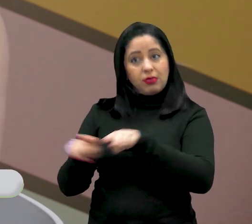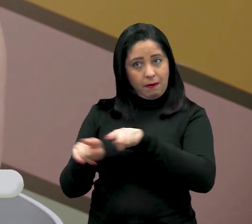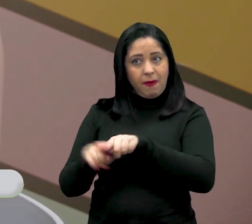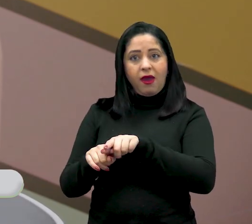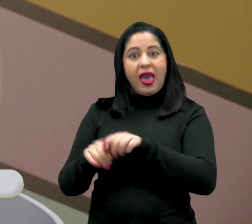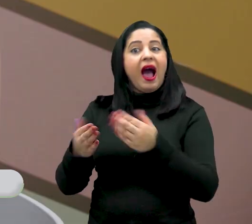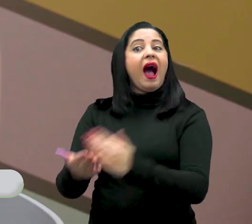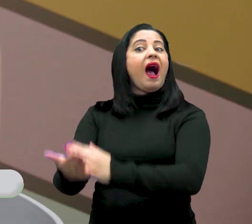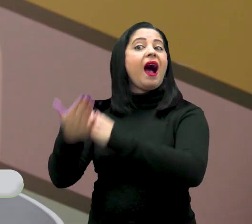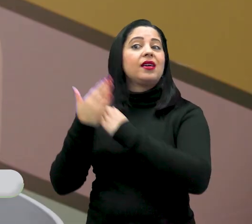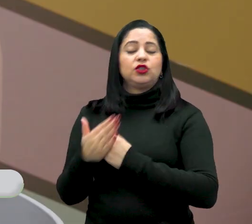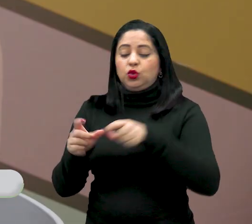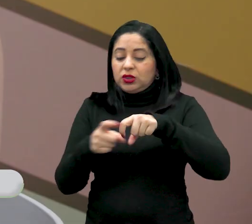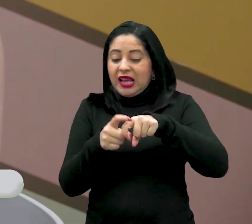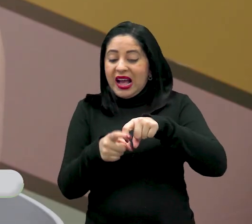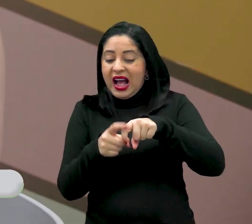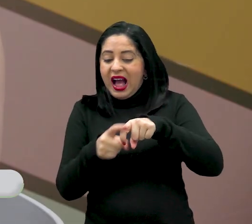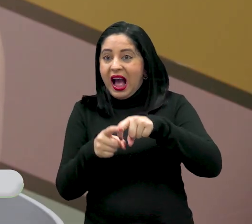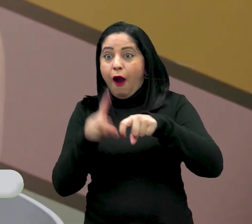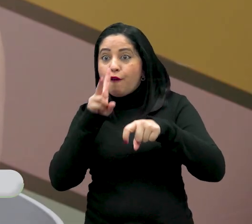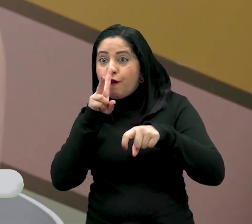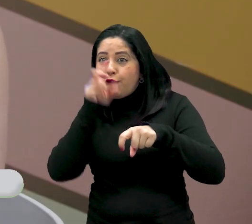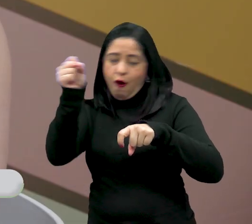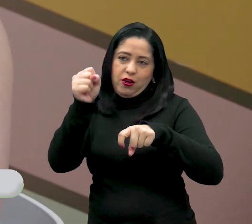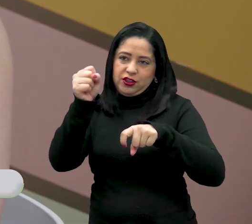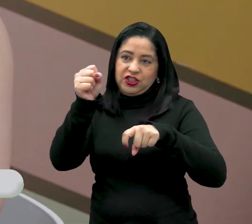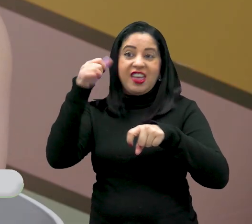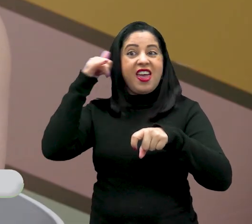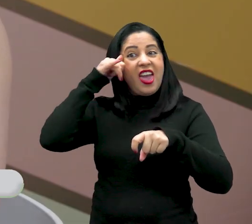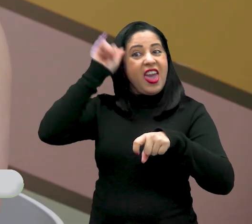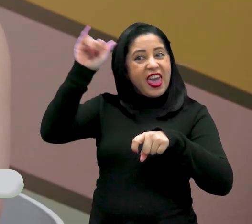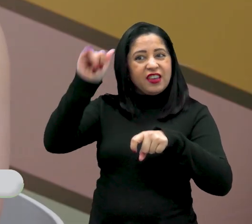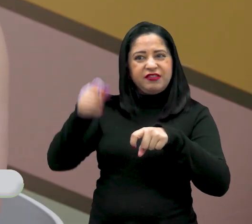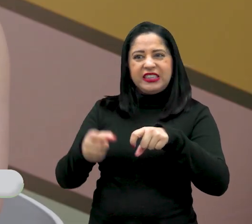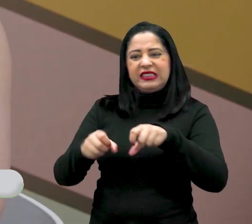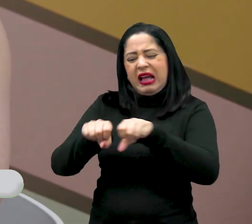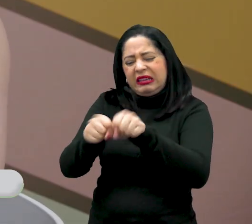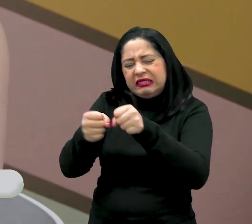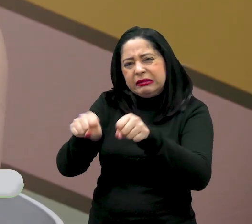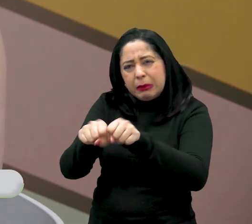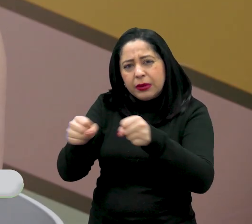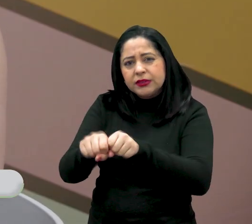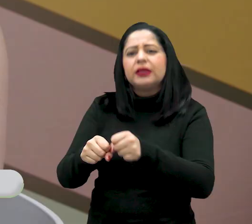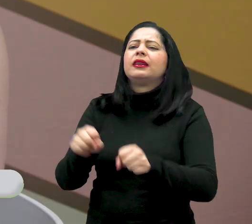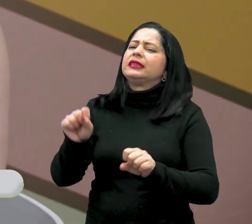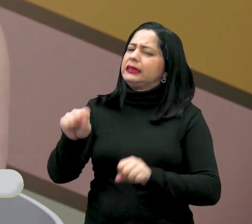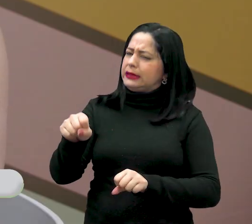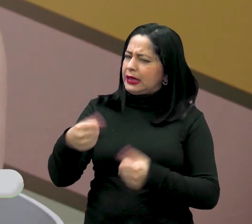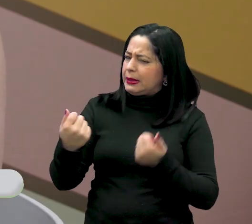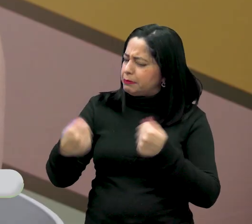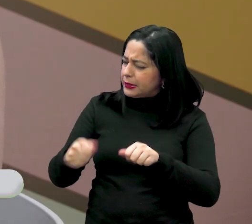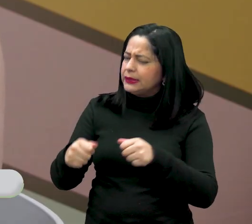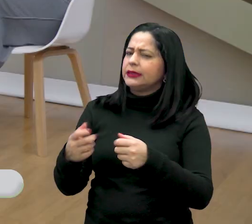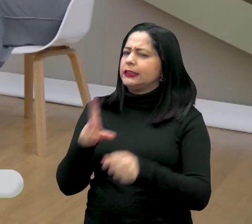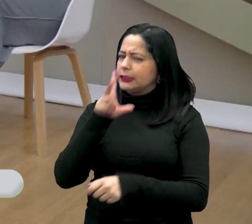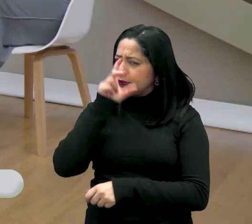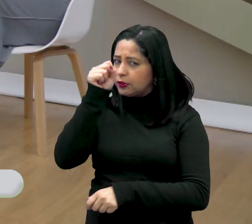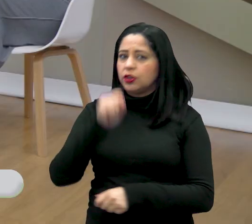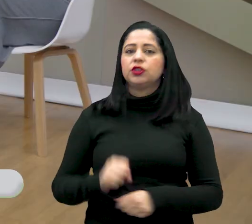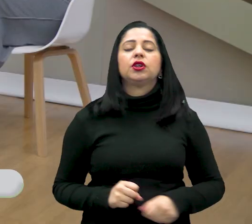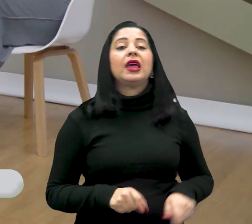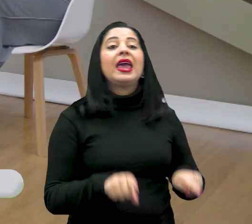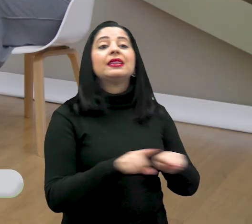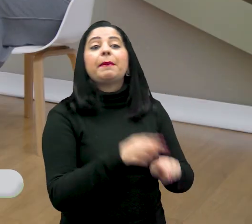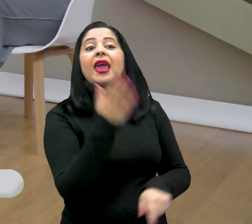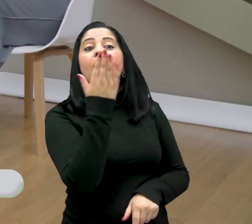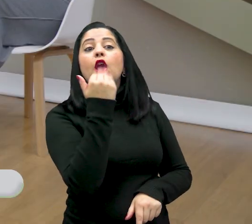chance de você ter, na verdade, uma lesão no joelho. Sim. Então, tem que fazer atividade física, tem que fortalecer com certeza. Tem a ver com consumo